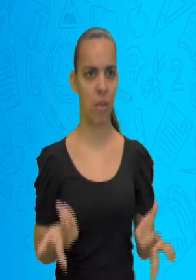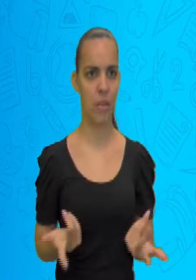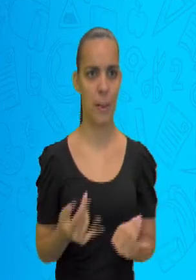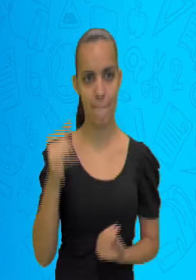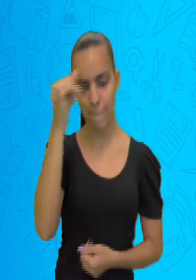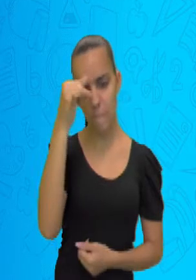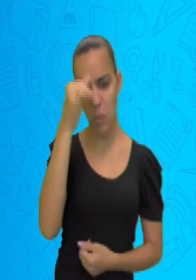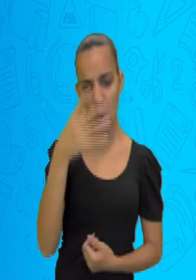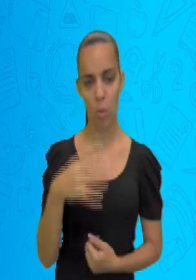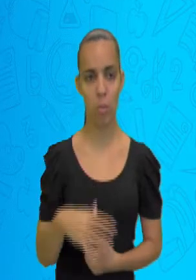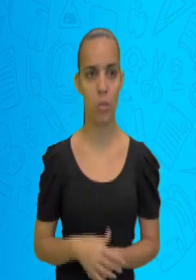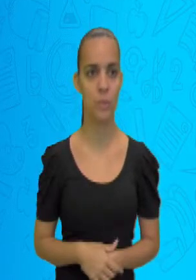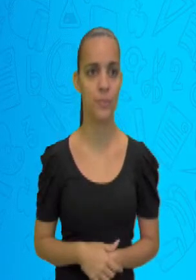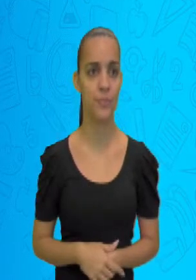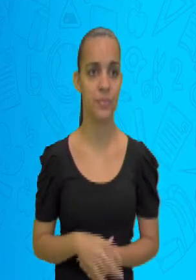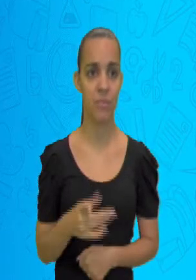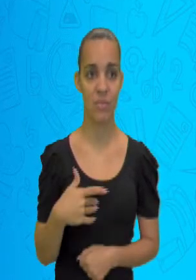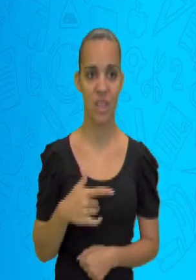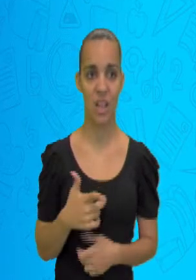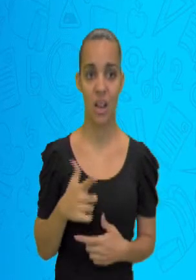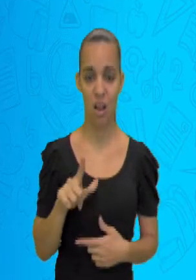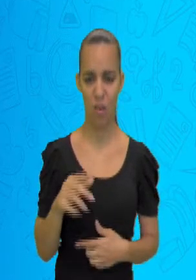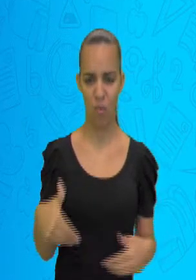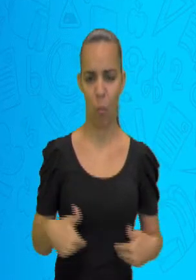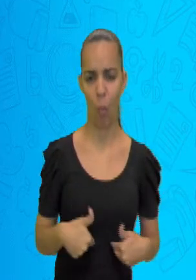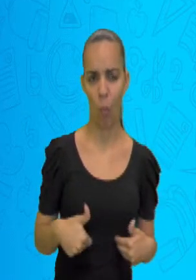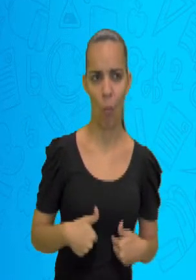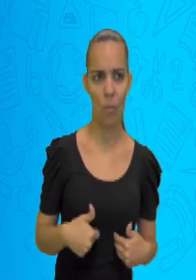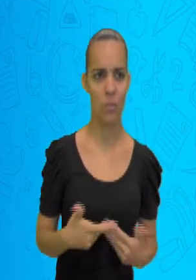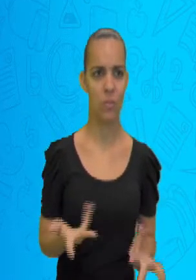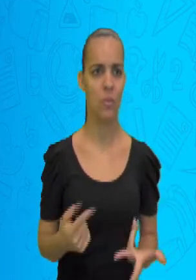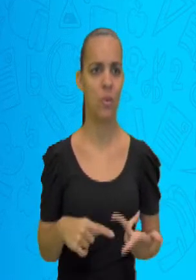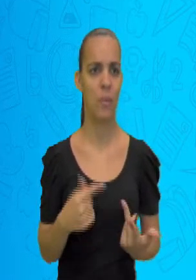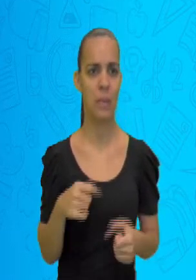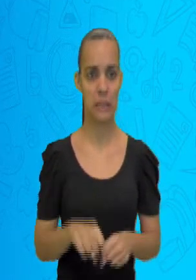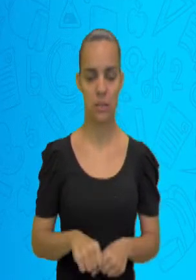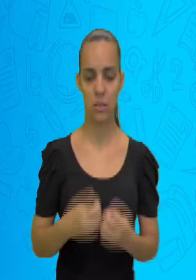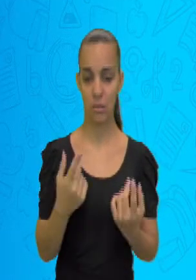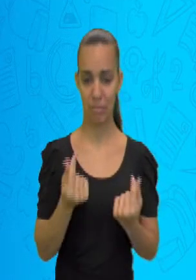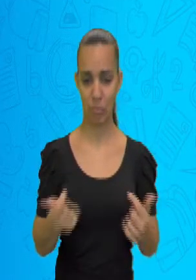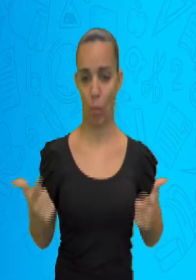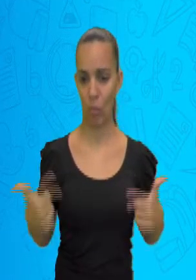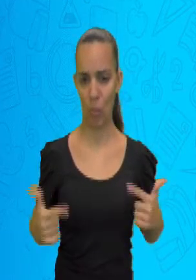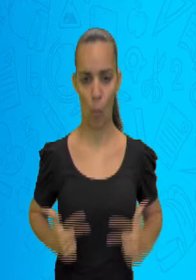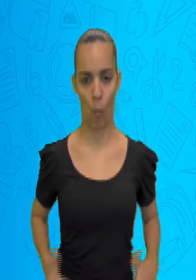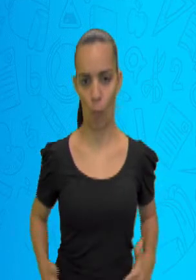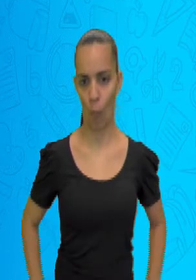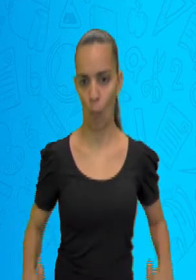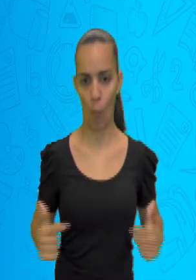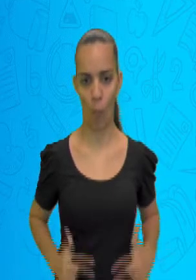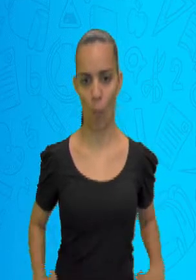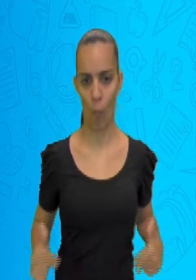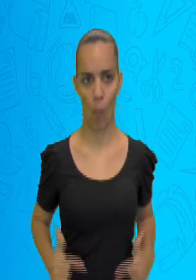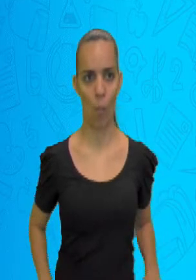fome. Quebrado, sem dinheiro. Nós temos aqui uma charge que fala: